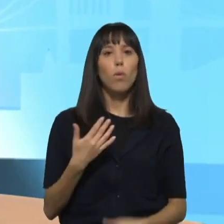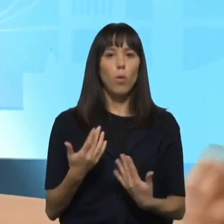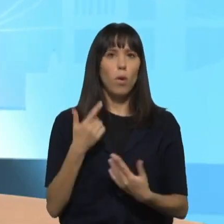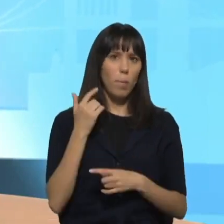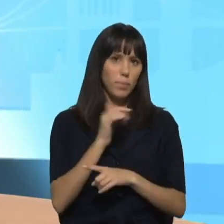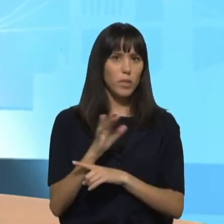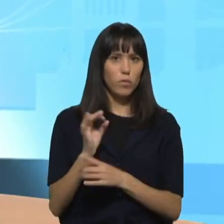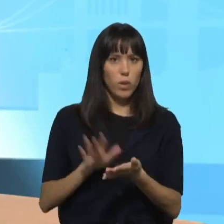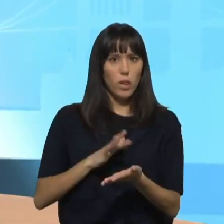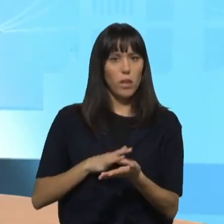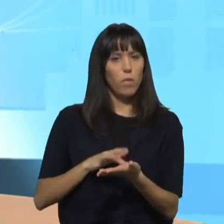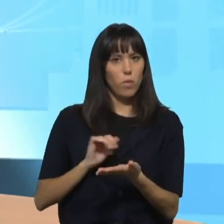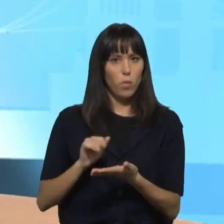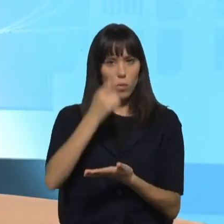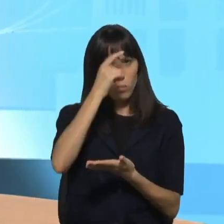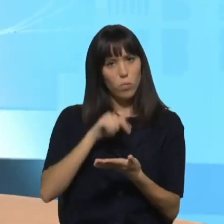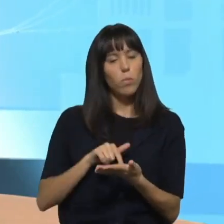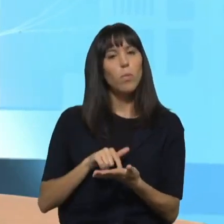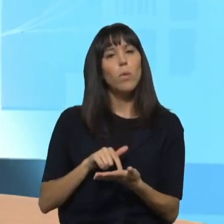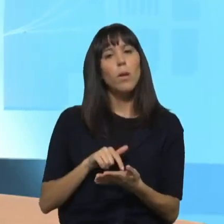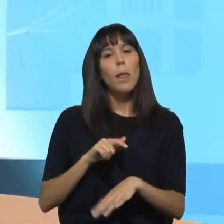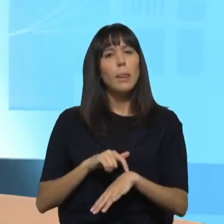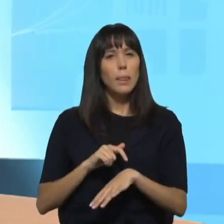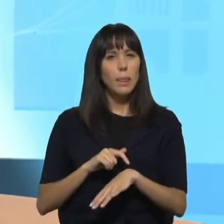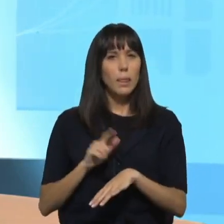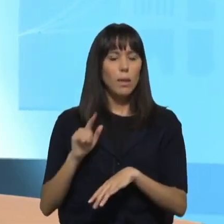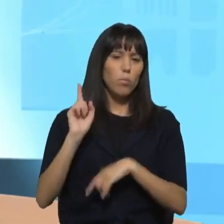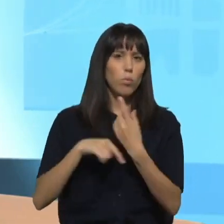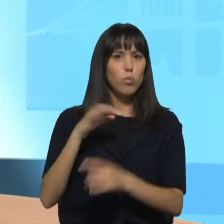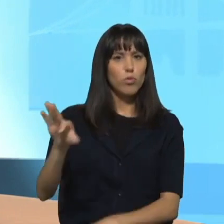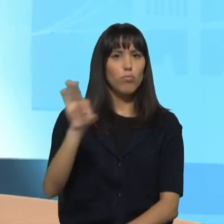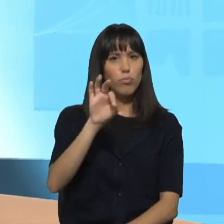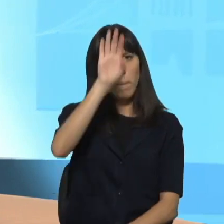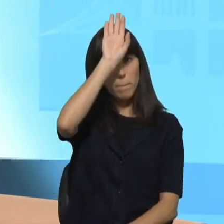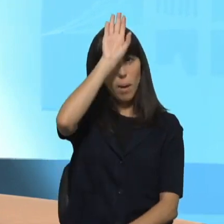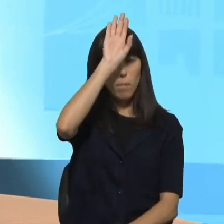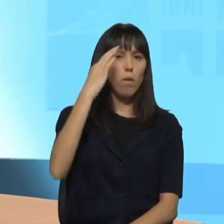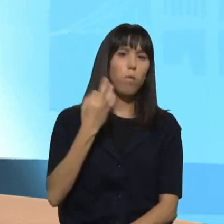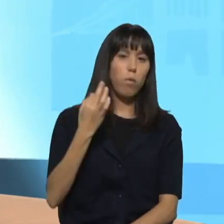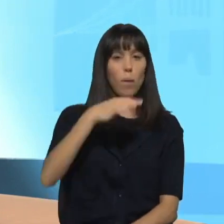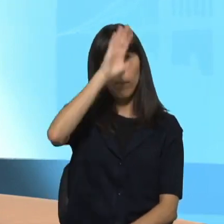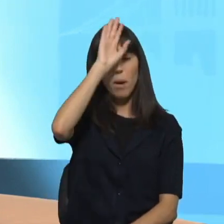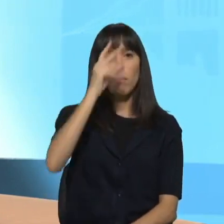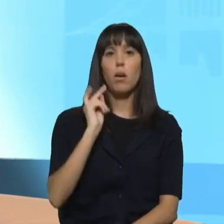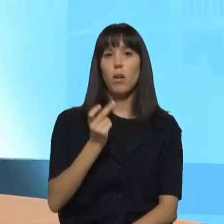sua biografia, no tempo, foi depois eleito Papa, não é? Foi Papa durante 8